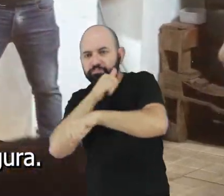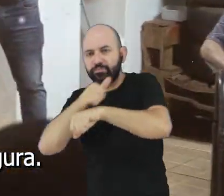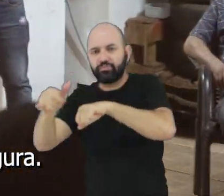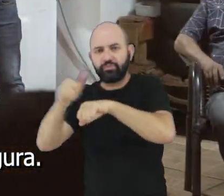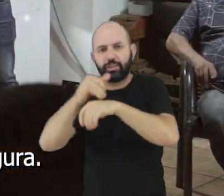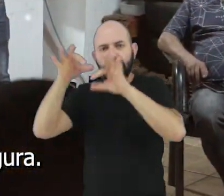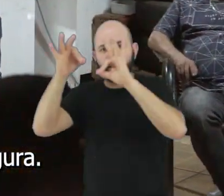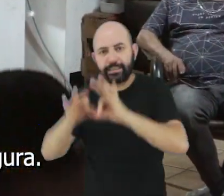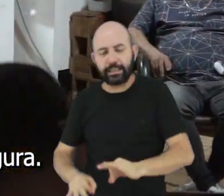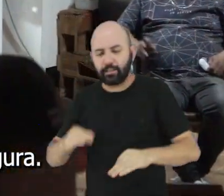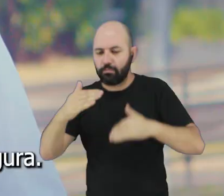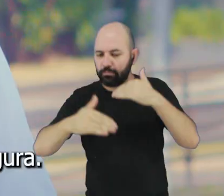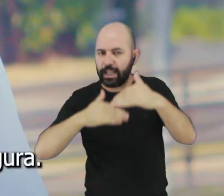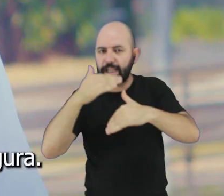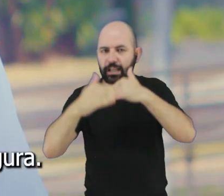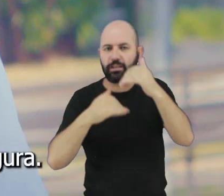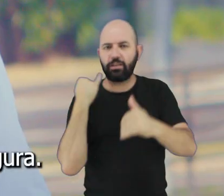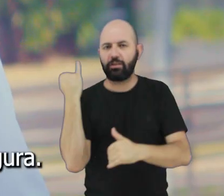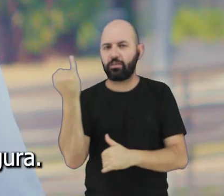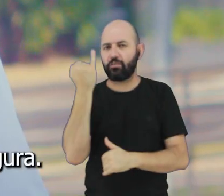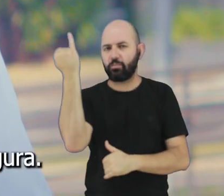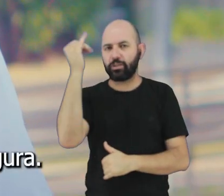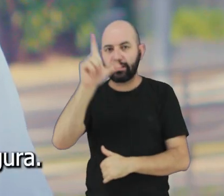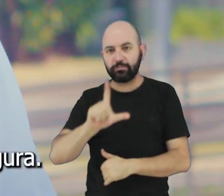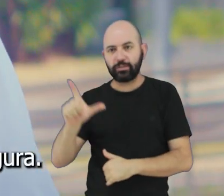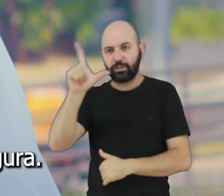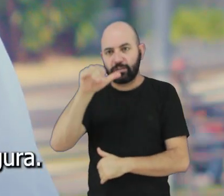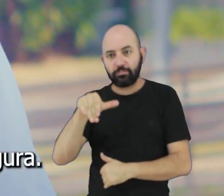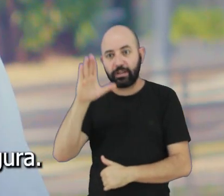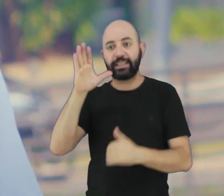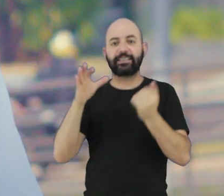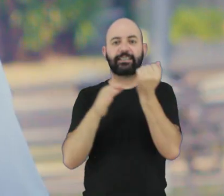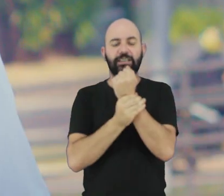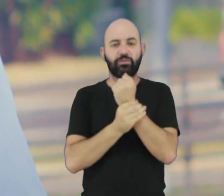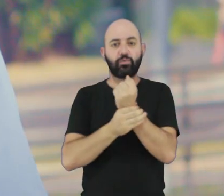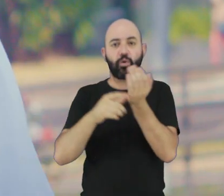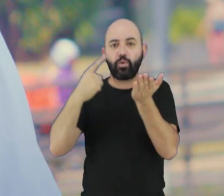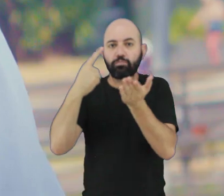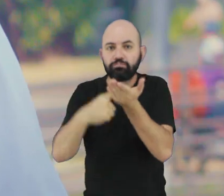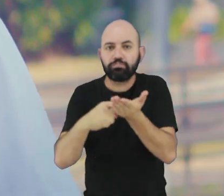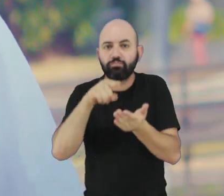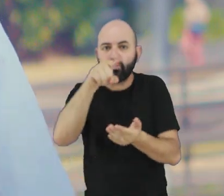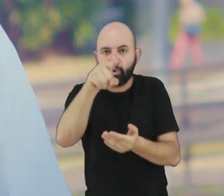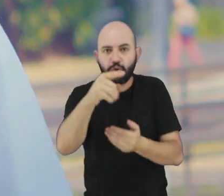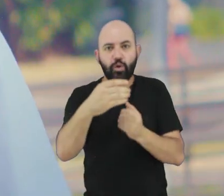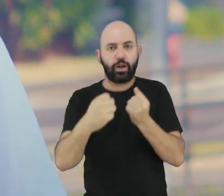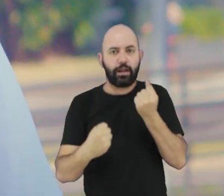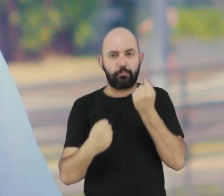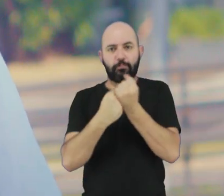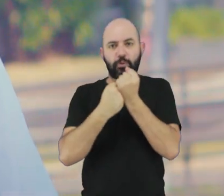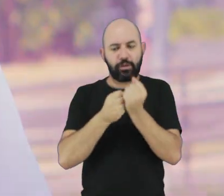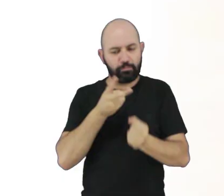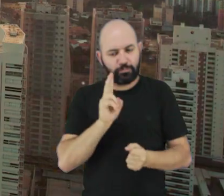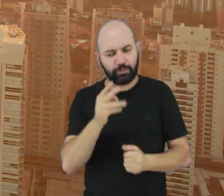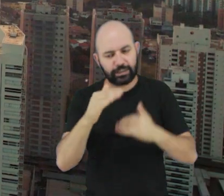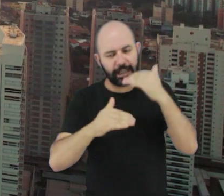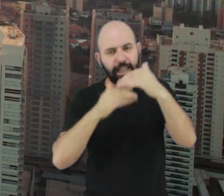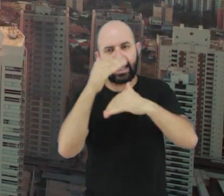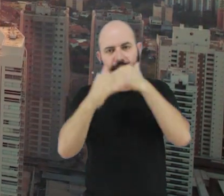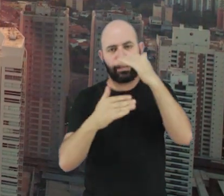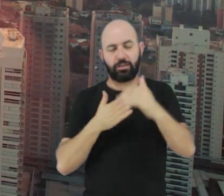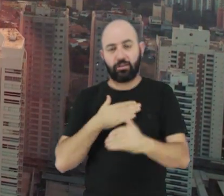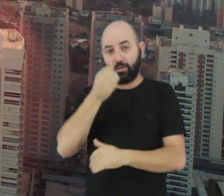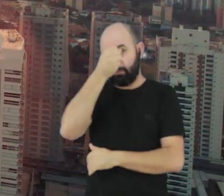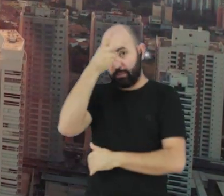são passos importantes para uma Londrina mais segura. Conto com o seu apoio para continuar avançando